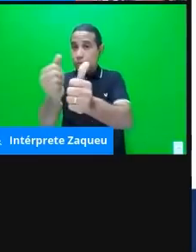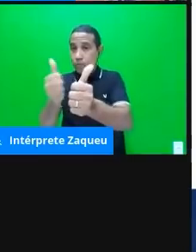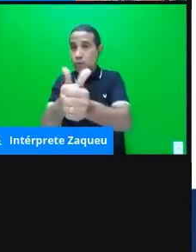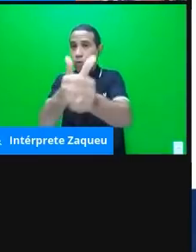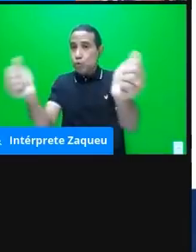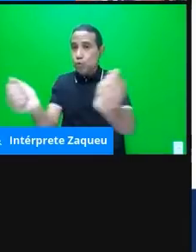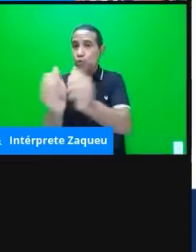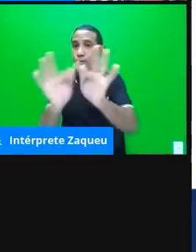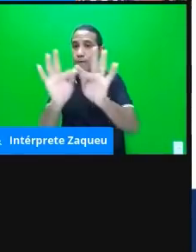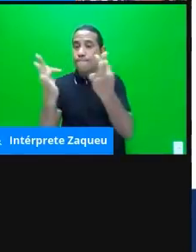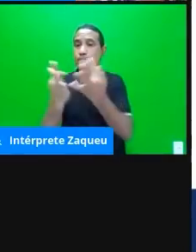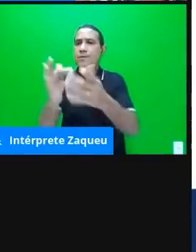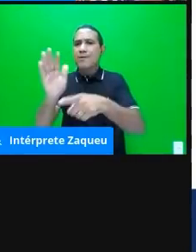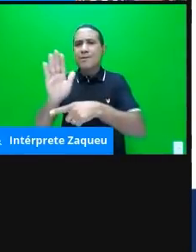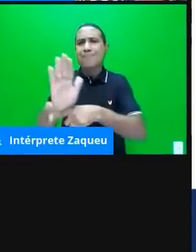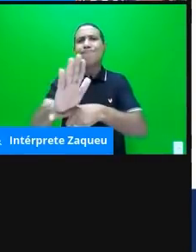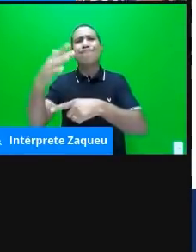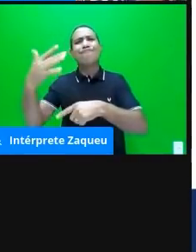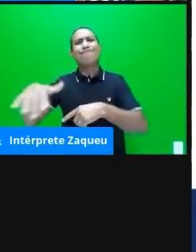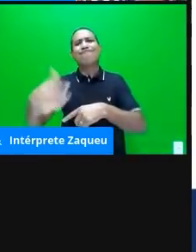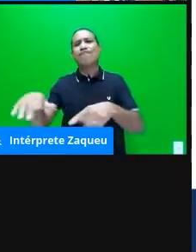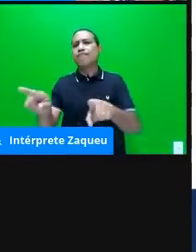famílias, ajuda muito nesse momento.